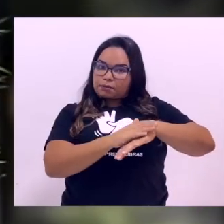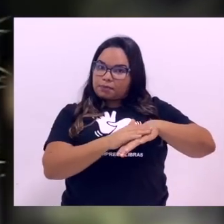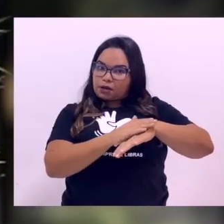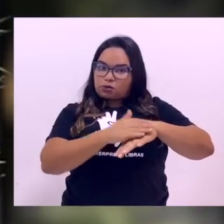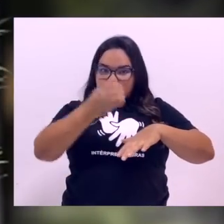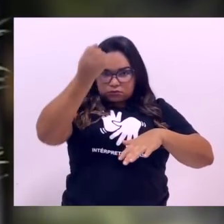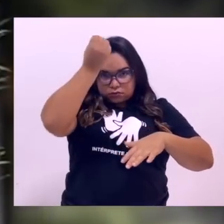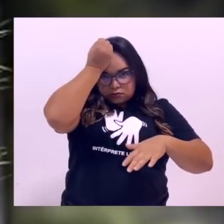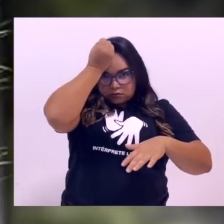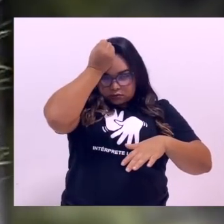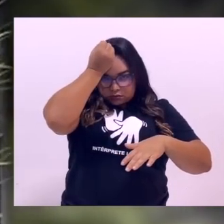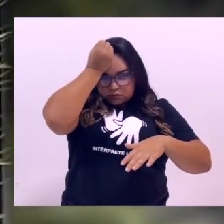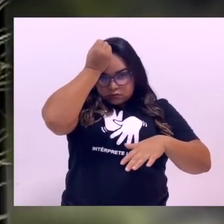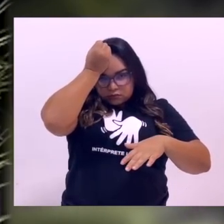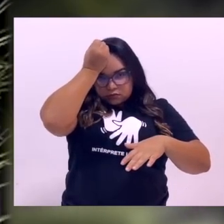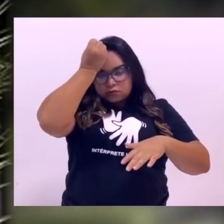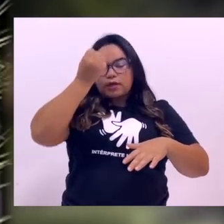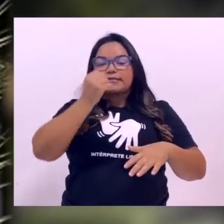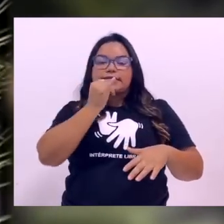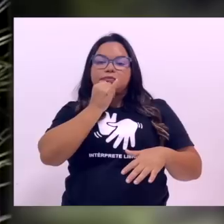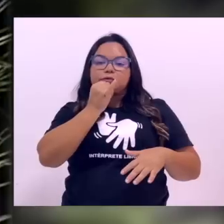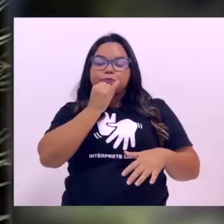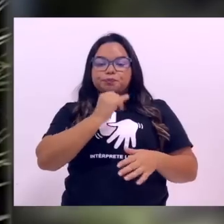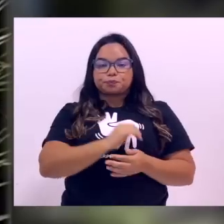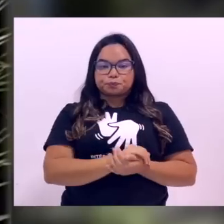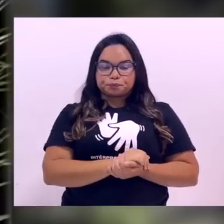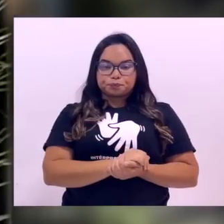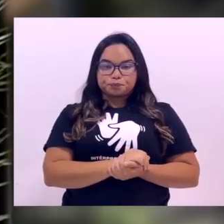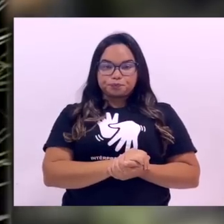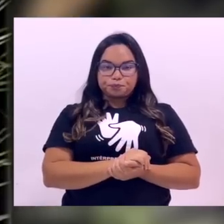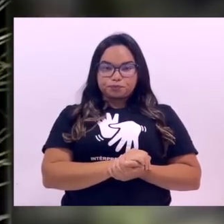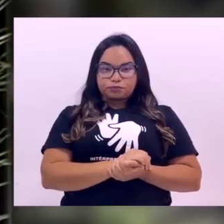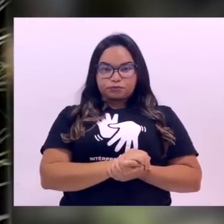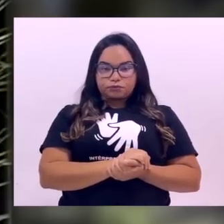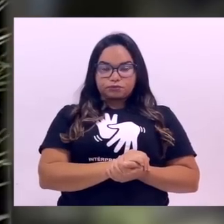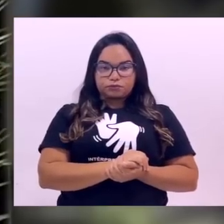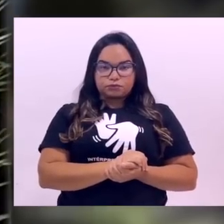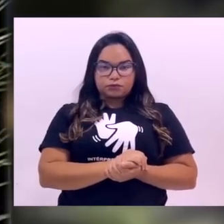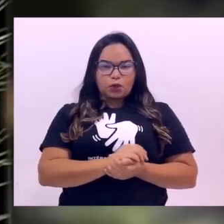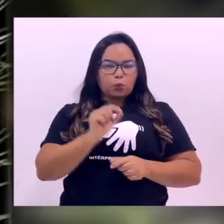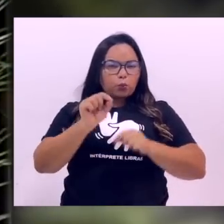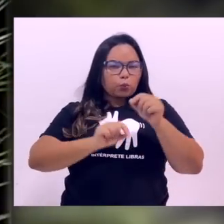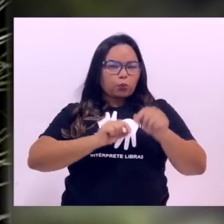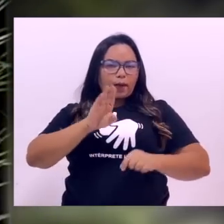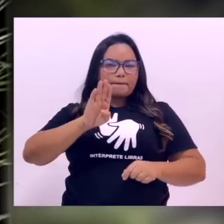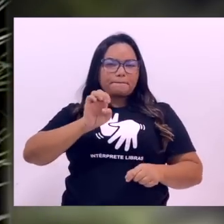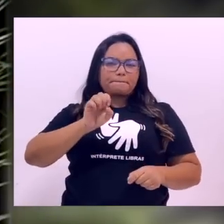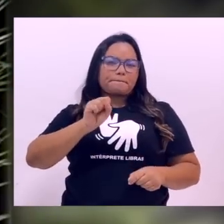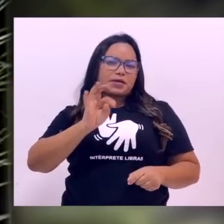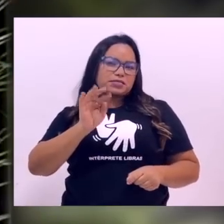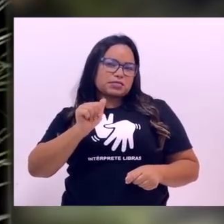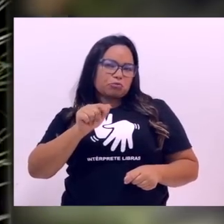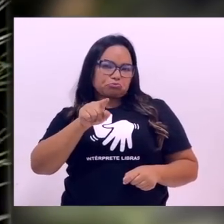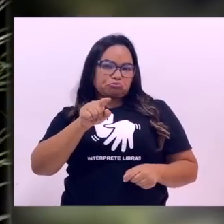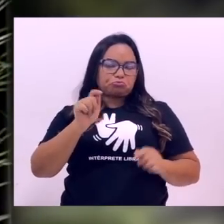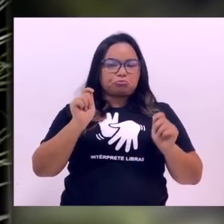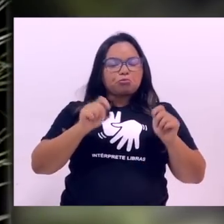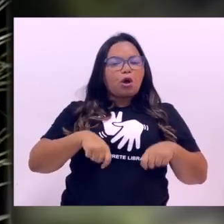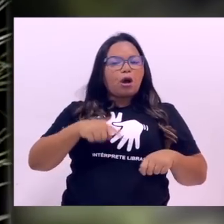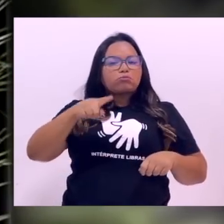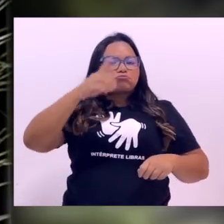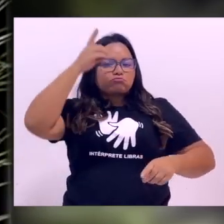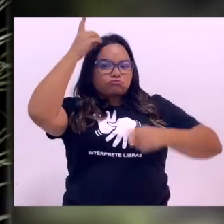na testa. E isso representa a marca da besta. Por exemplo, ora, o que é a